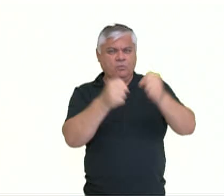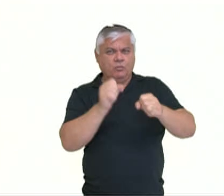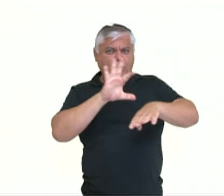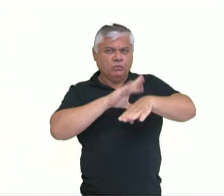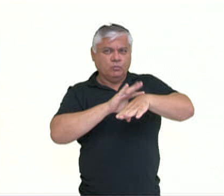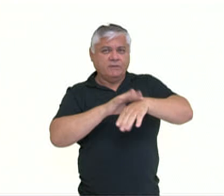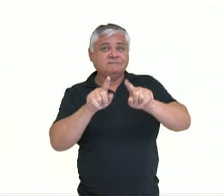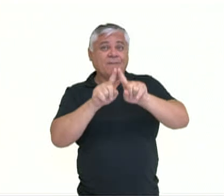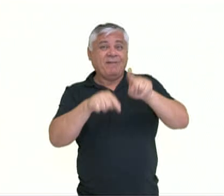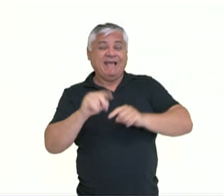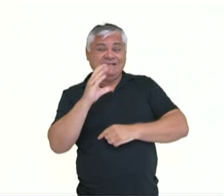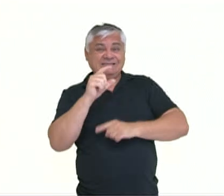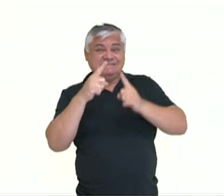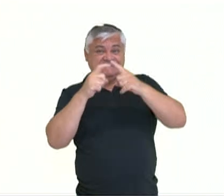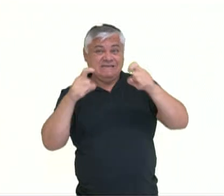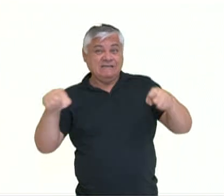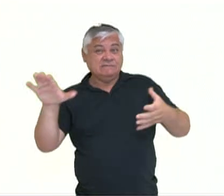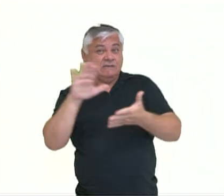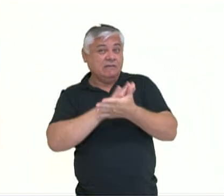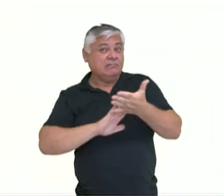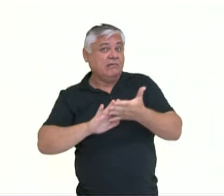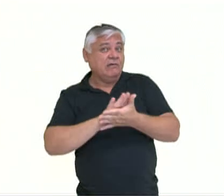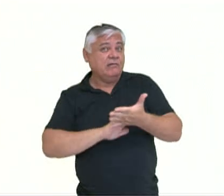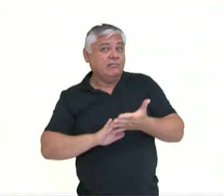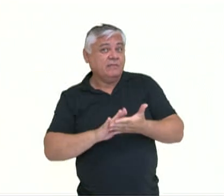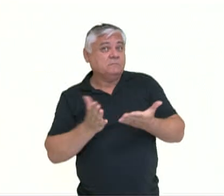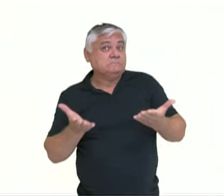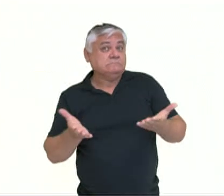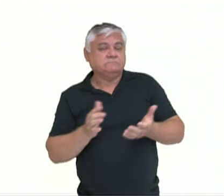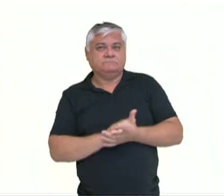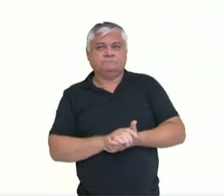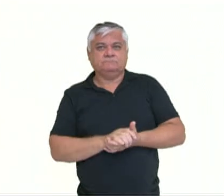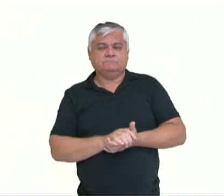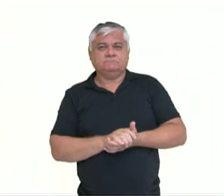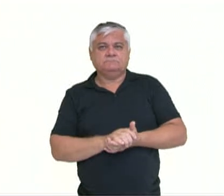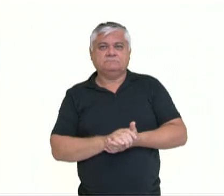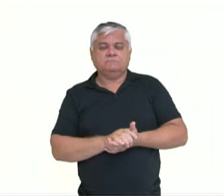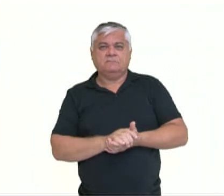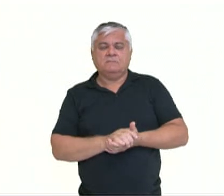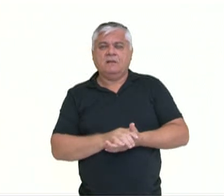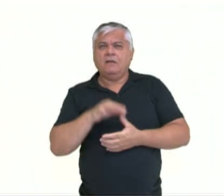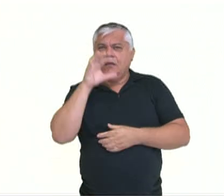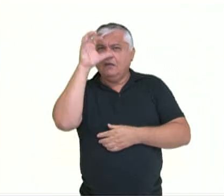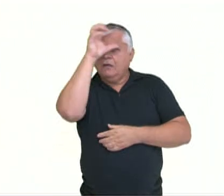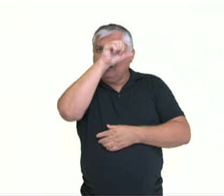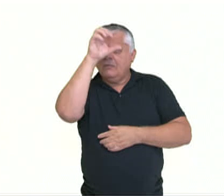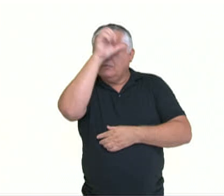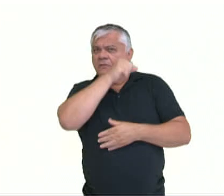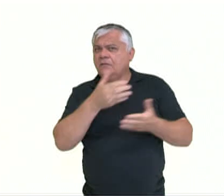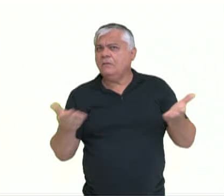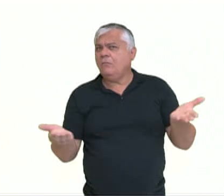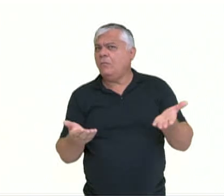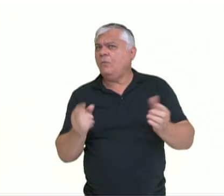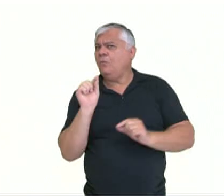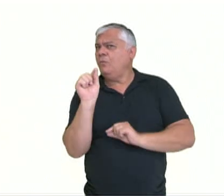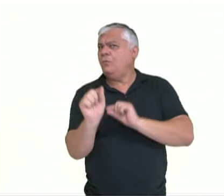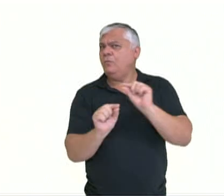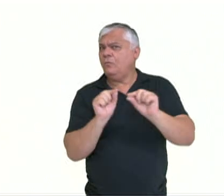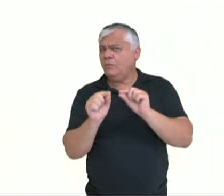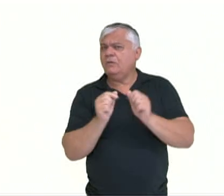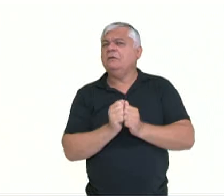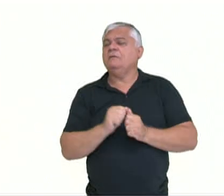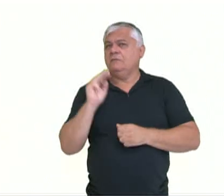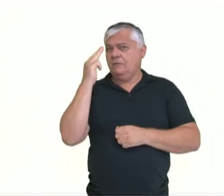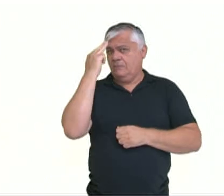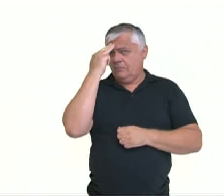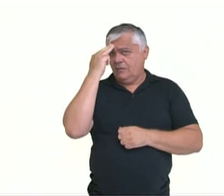cientistas. O que aprendemos hoje? Lemos e interpretamos trechos da obra Memórias